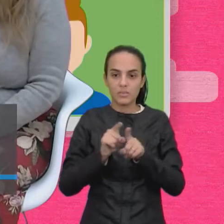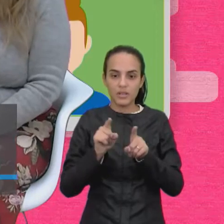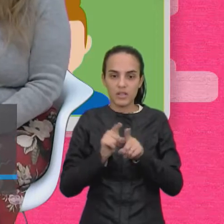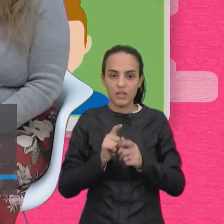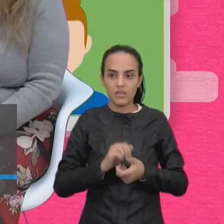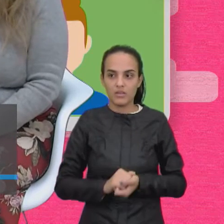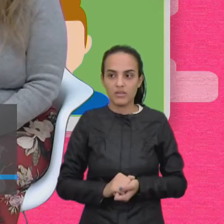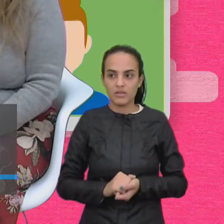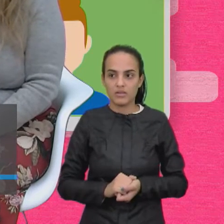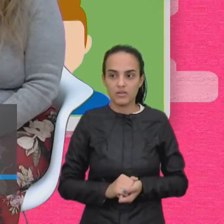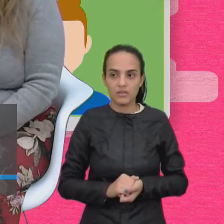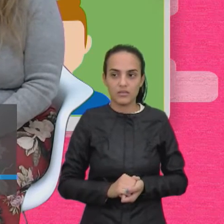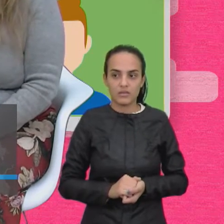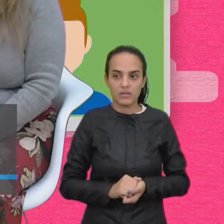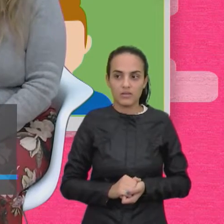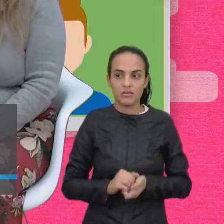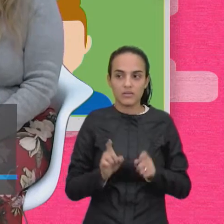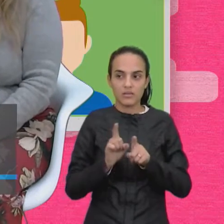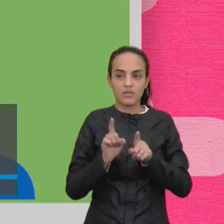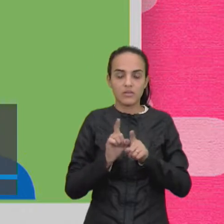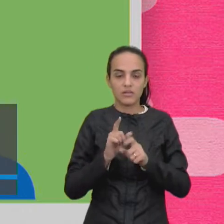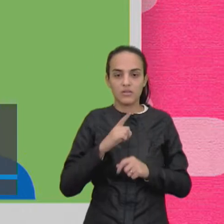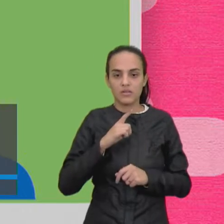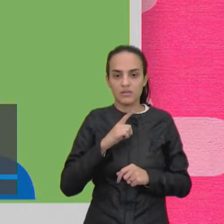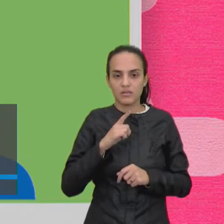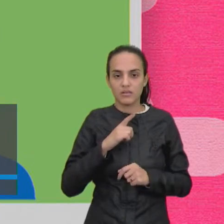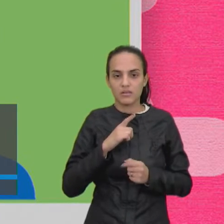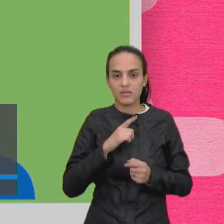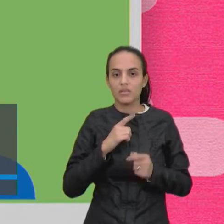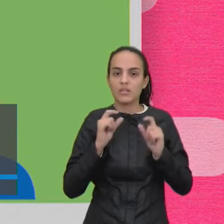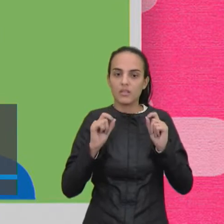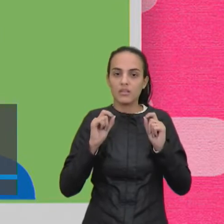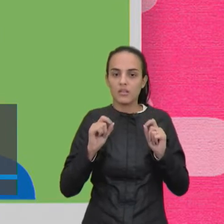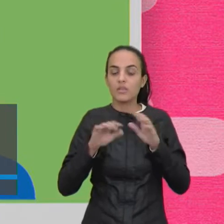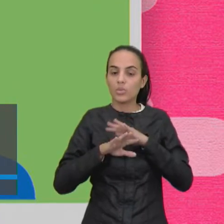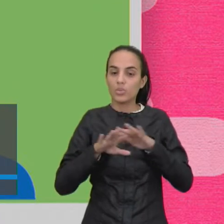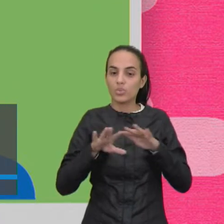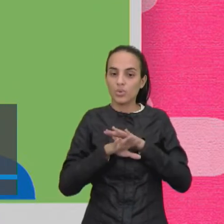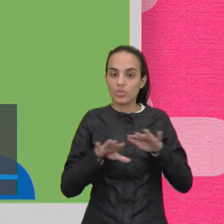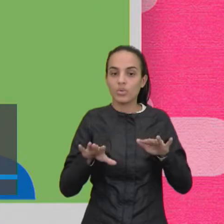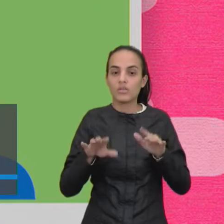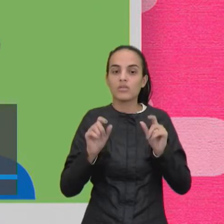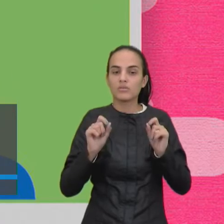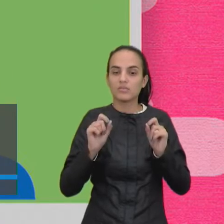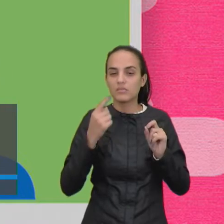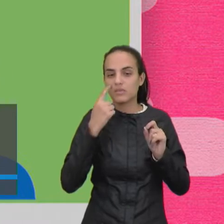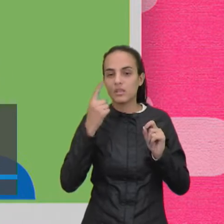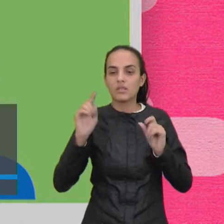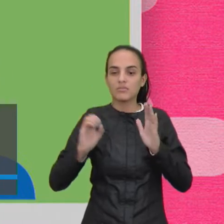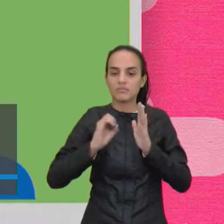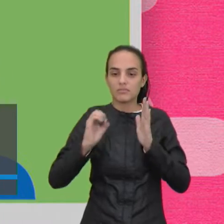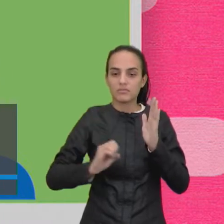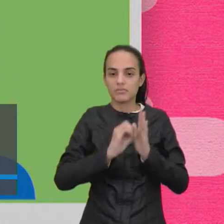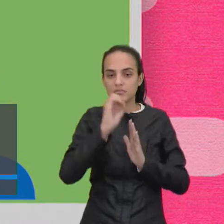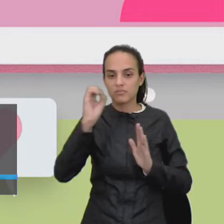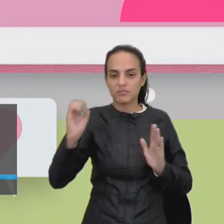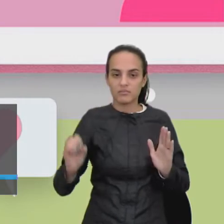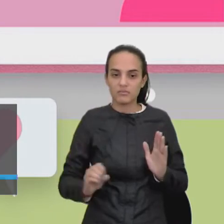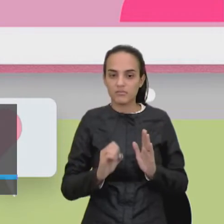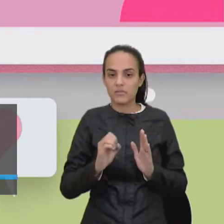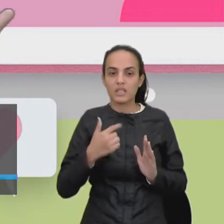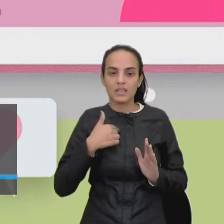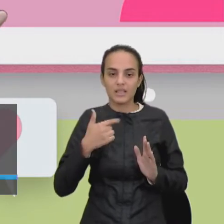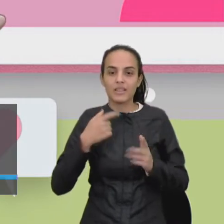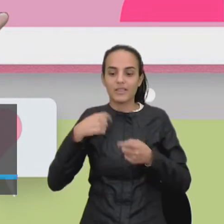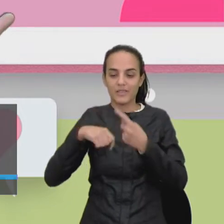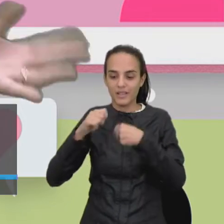nano influenciador também, mas não estou vendendo nada por enquanto, só fico mostrando como que é o centro de mídias aqui. A gente só vende